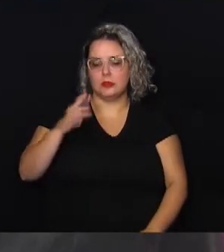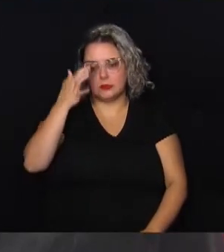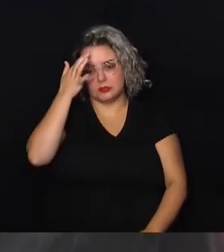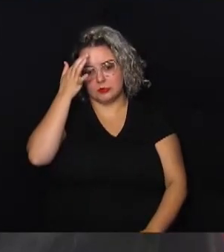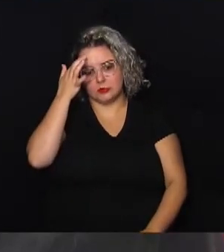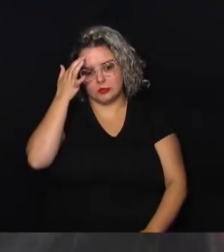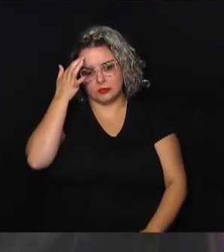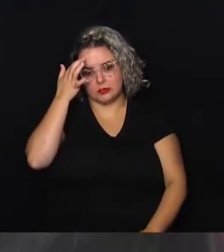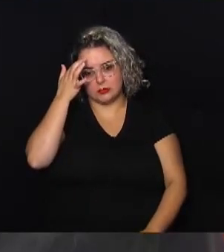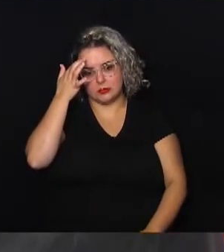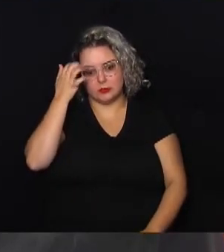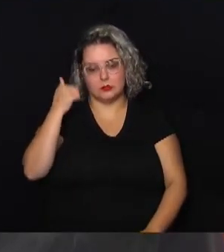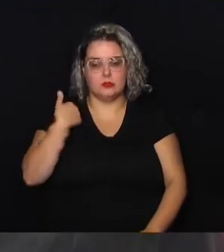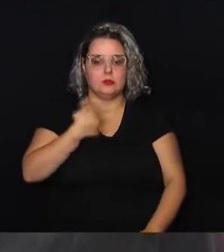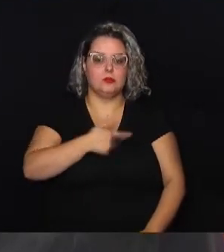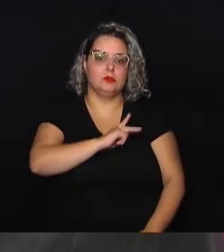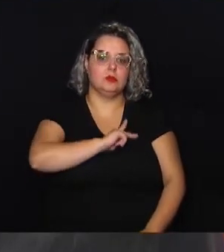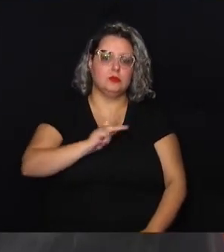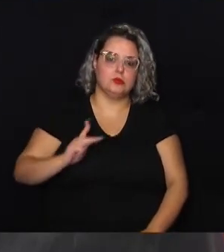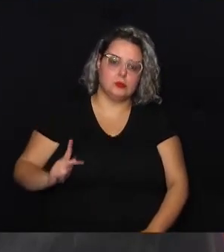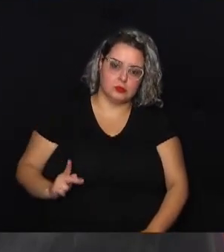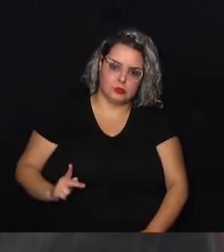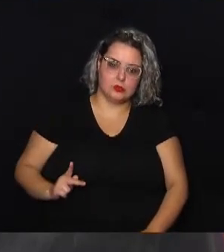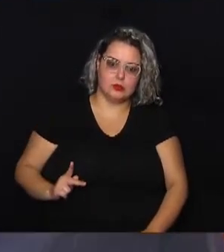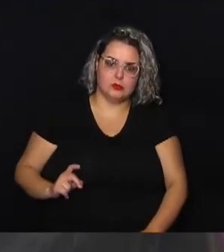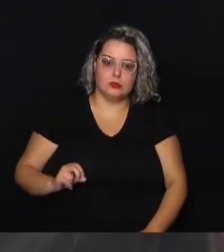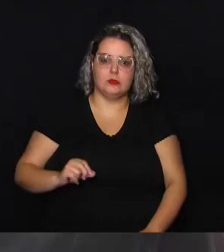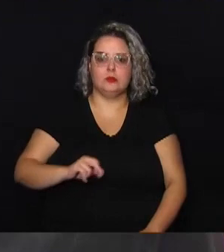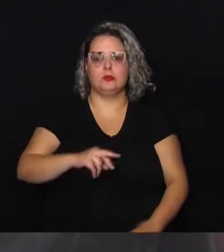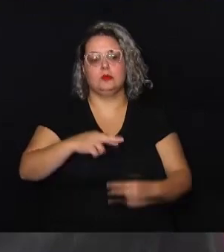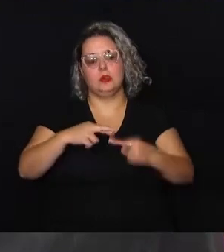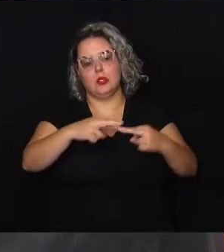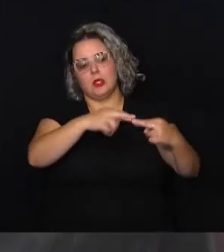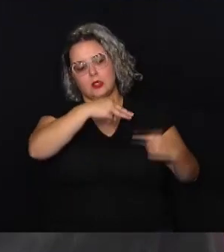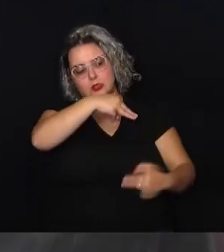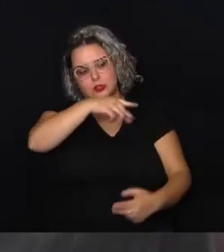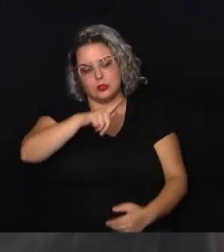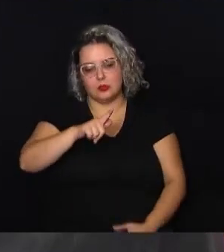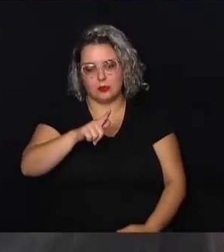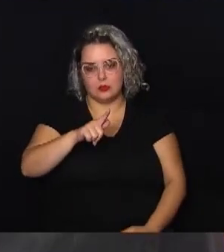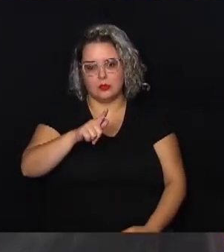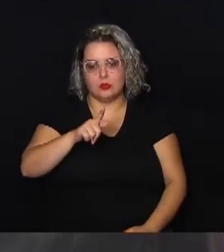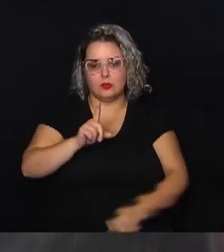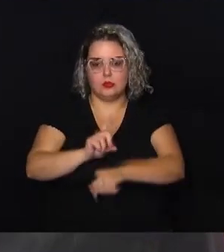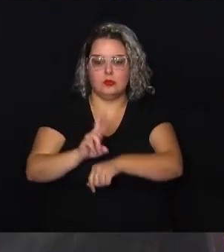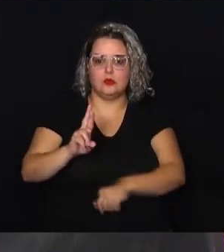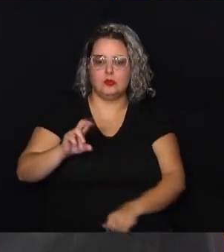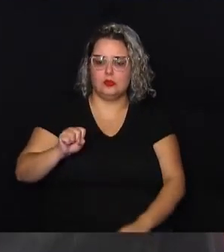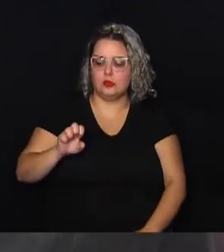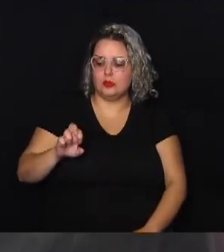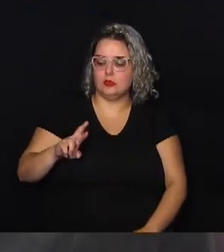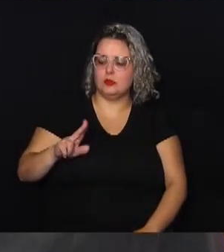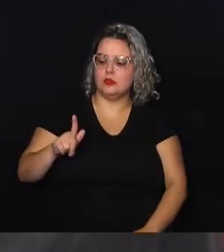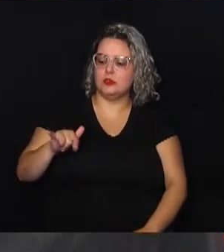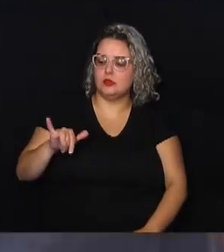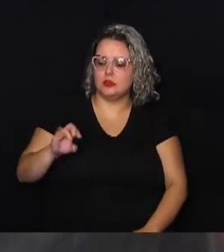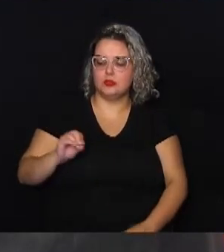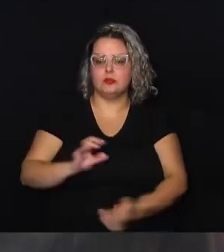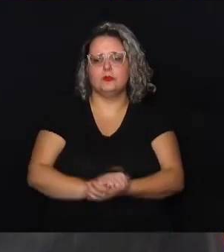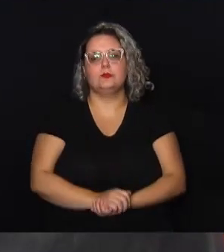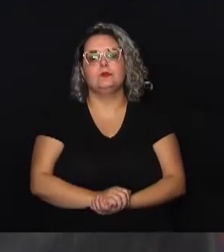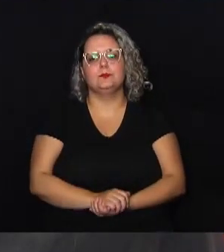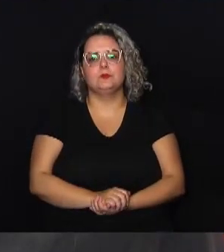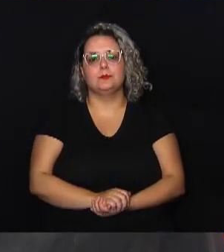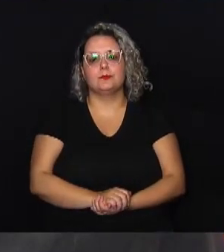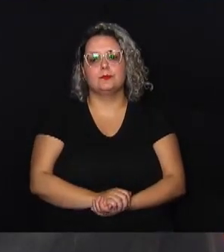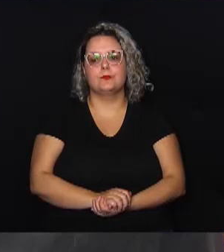nosso querido presidente aqui da Rede Mário Gatti, o doutor Sérgio, bem